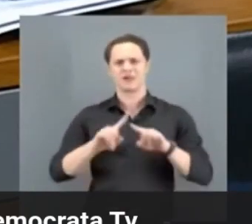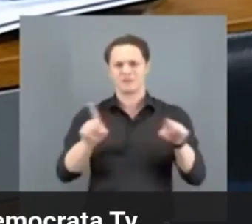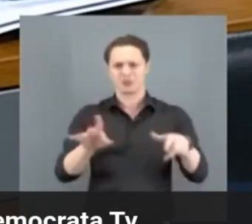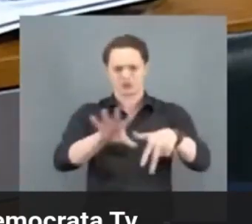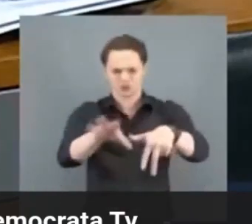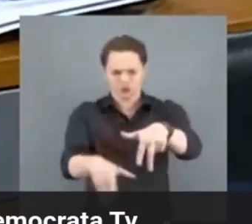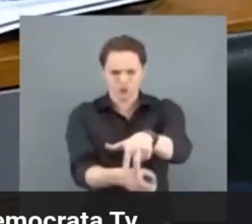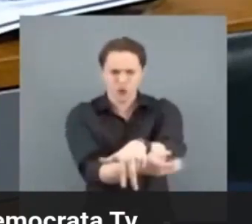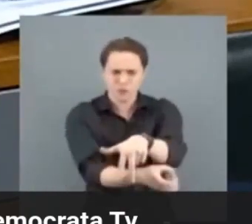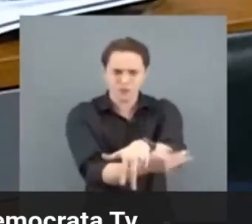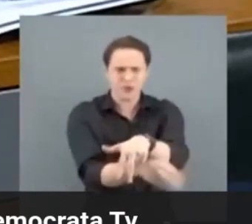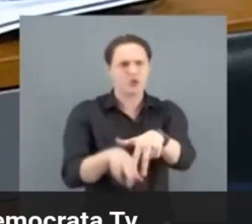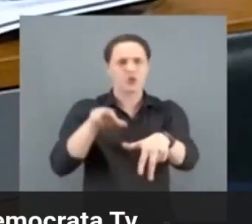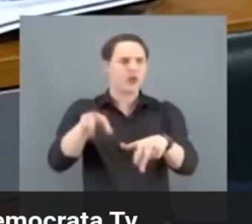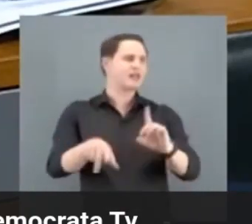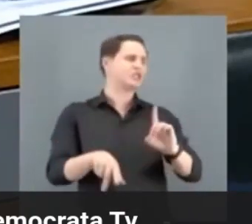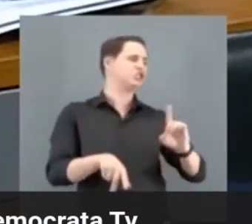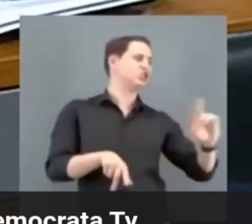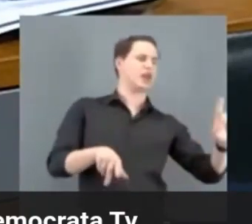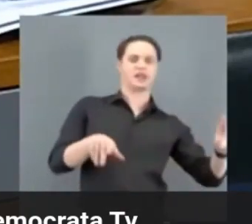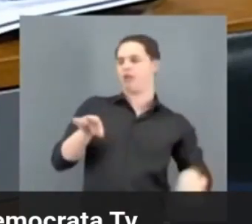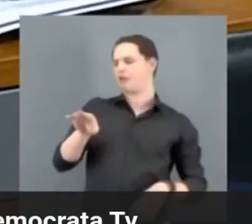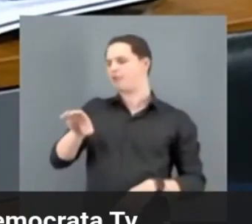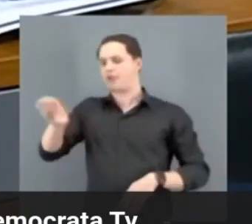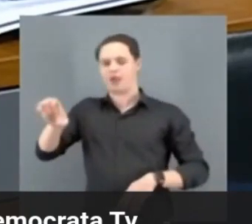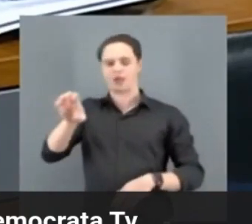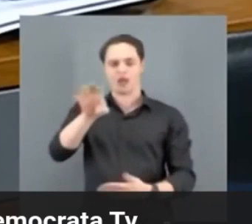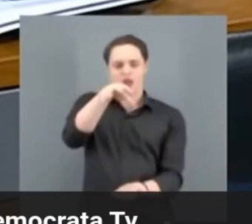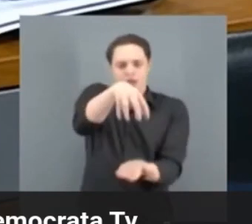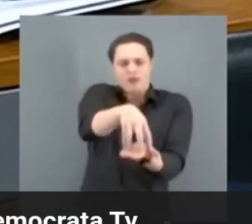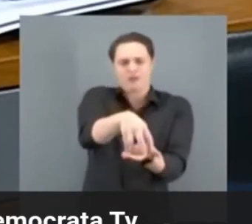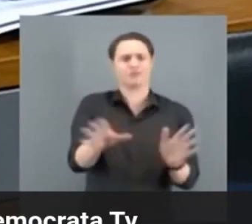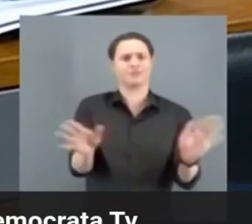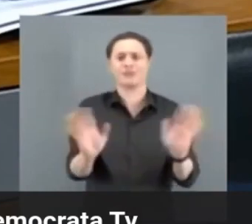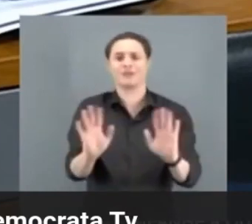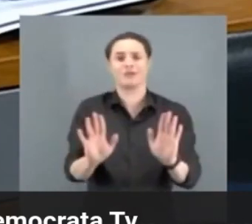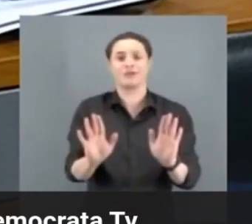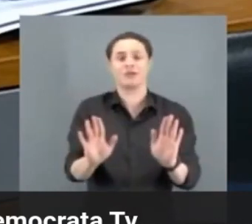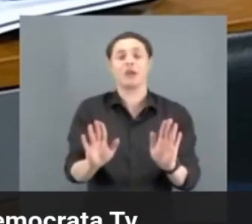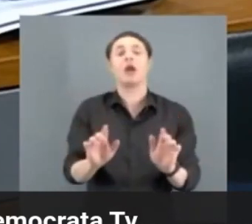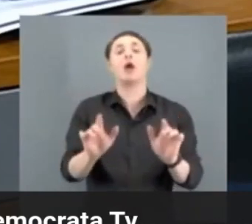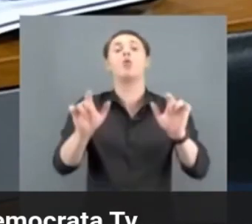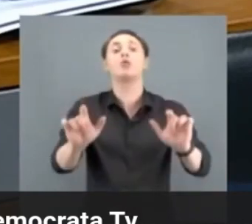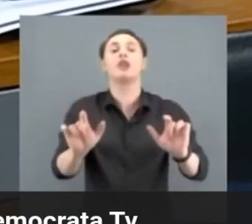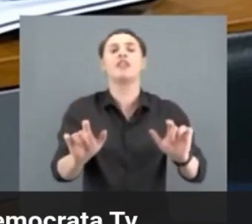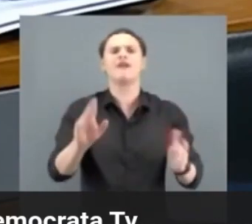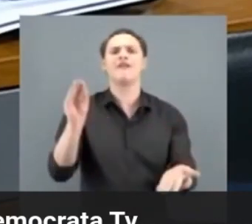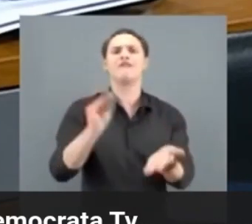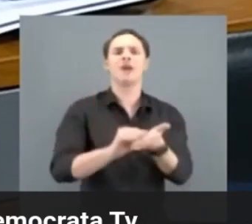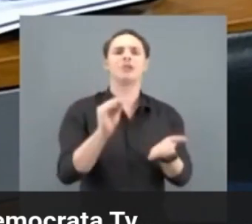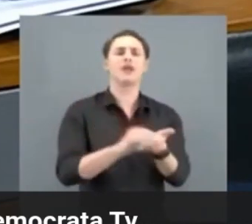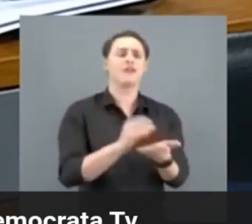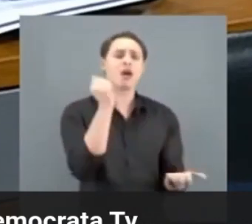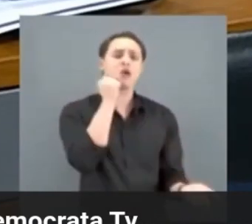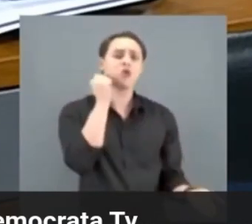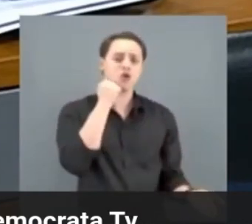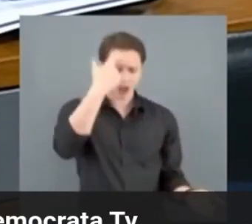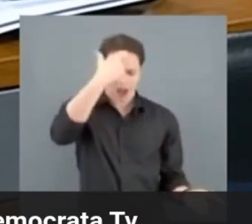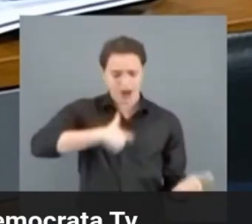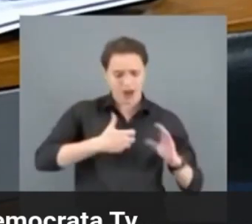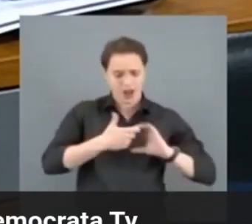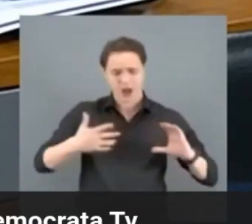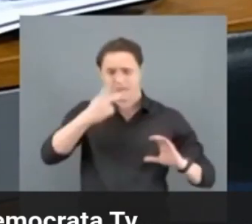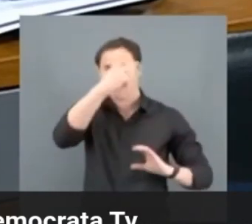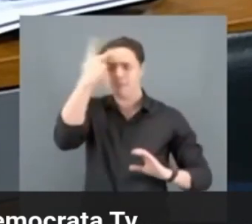sabia que não é algo de direita, de esquerda, de centro? Está na falta de caráter da pessoa. E as pessoas muitas